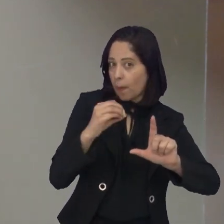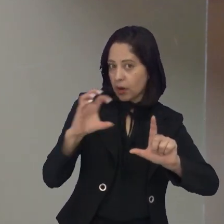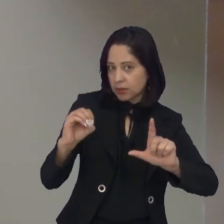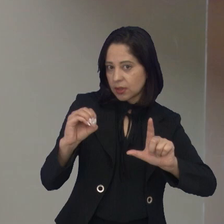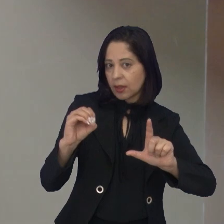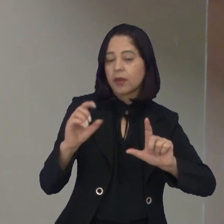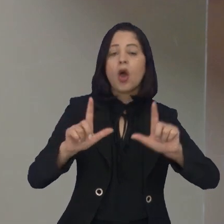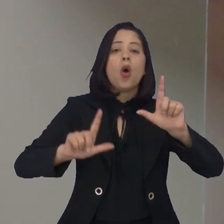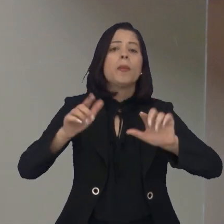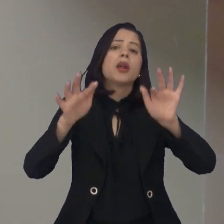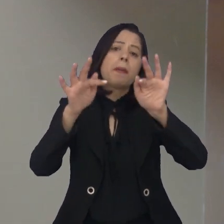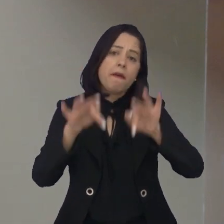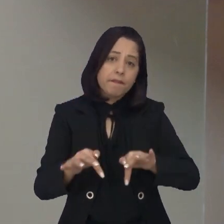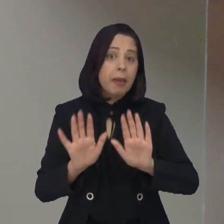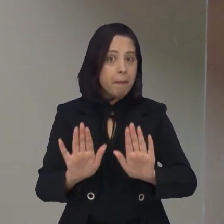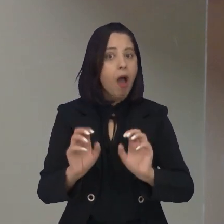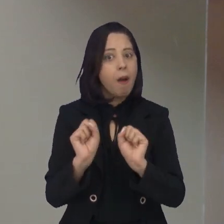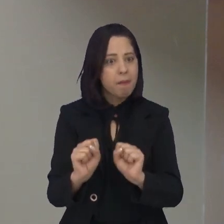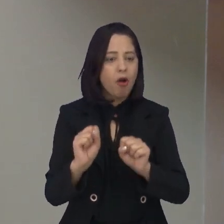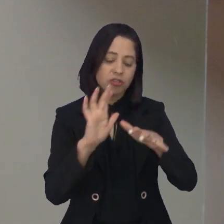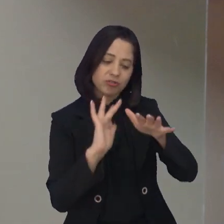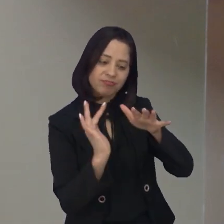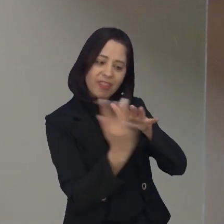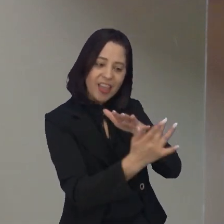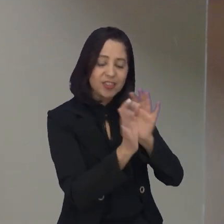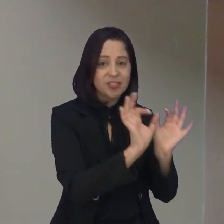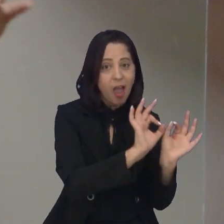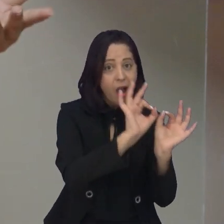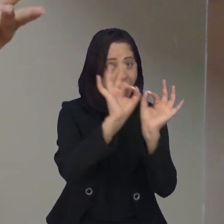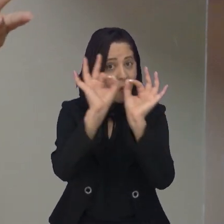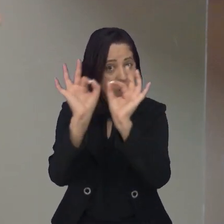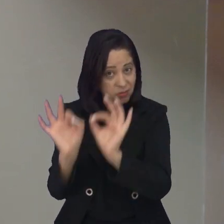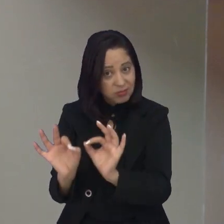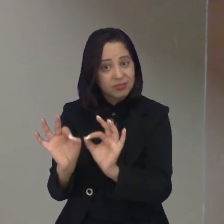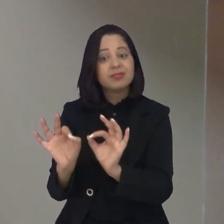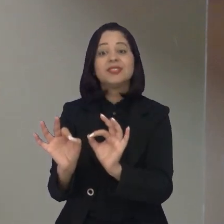fico por aqui, você pode rever esse programa e toda a